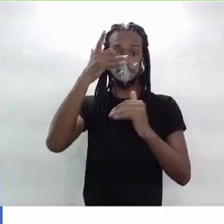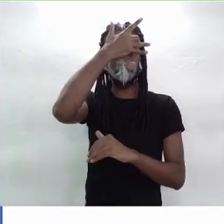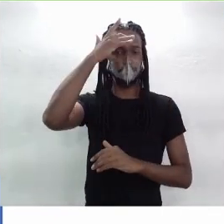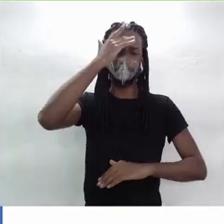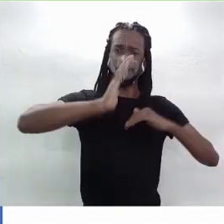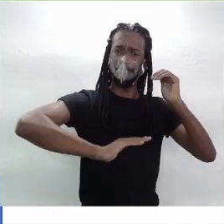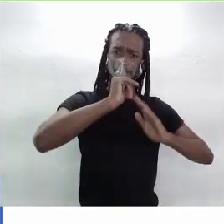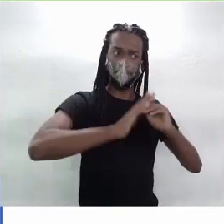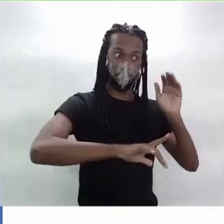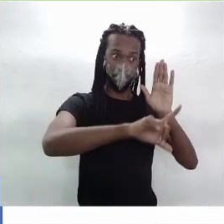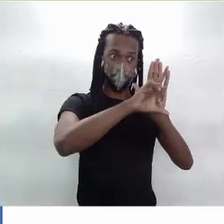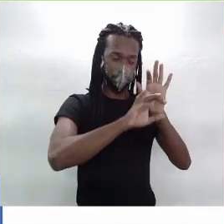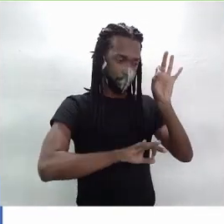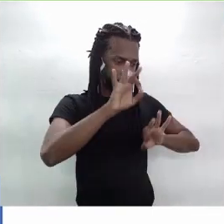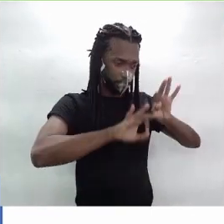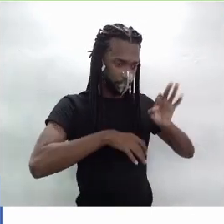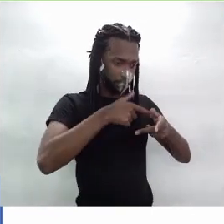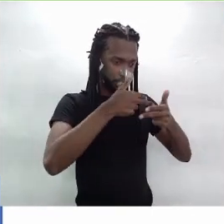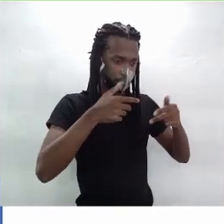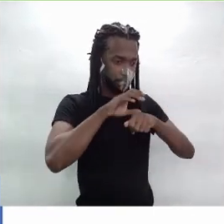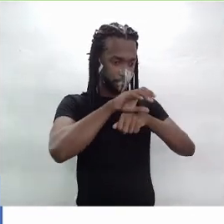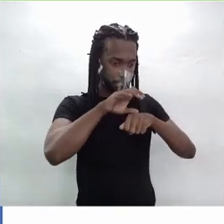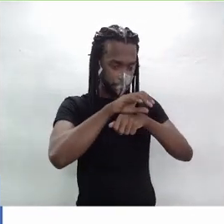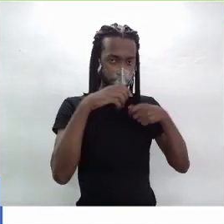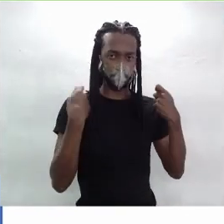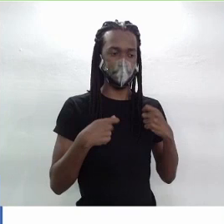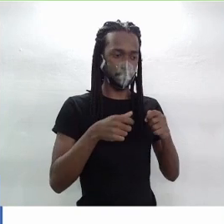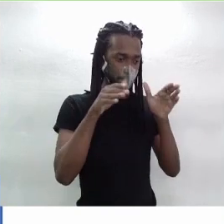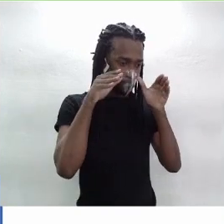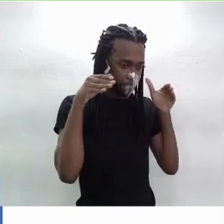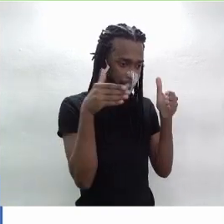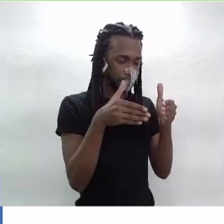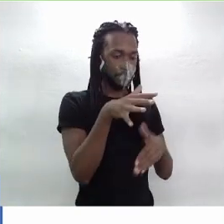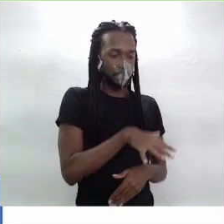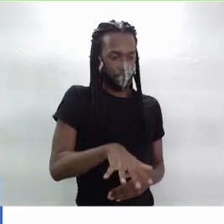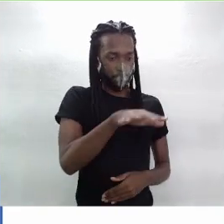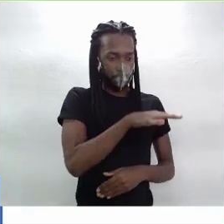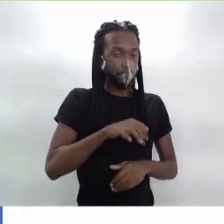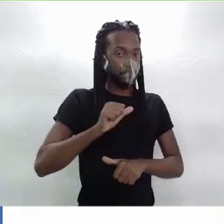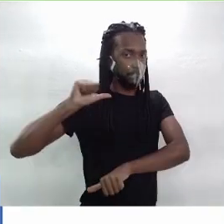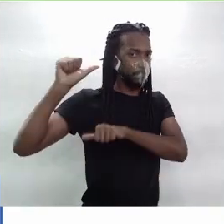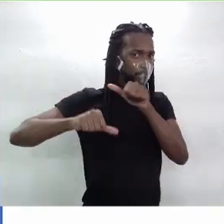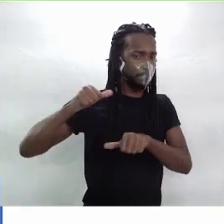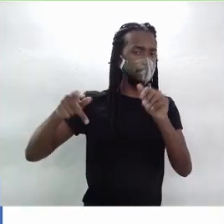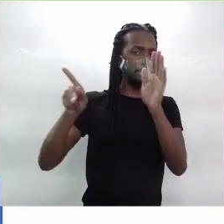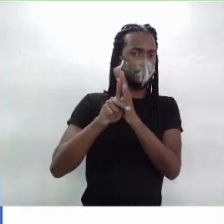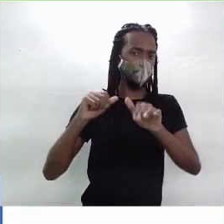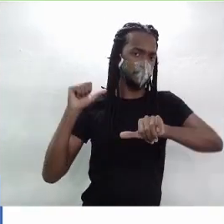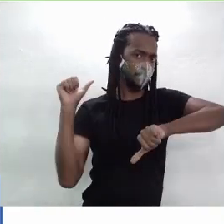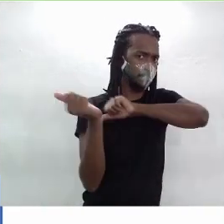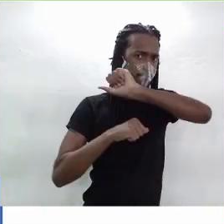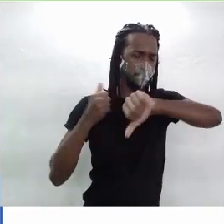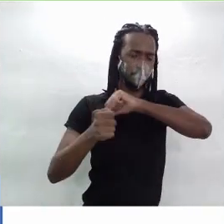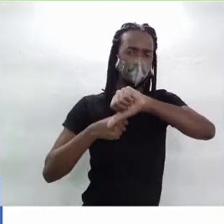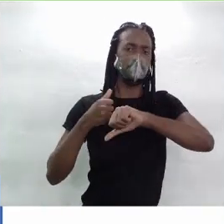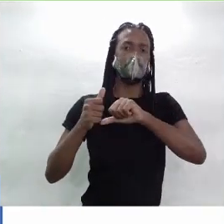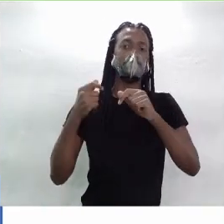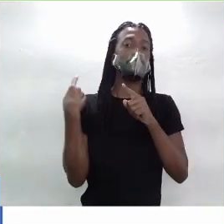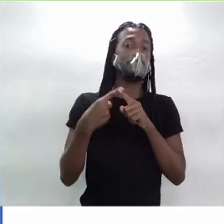legislador constituinte teve de se ater às profundas mudanças, modificações,